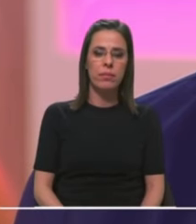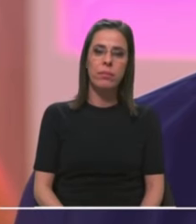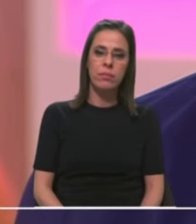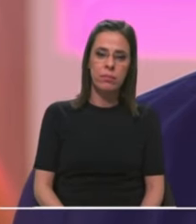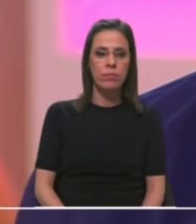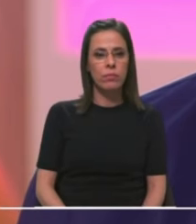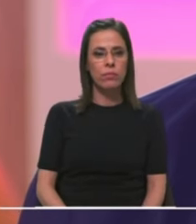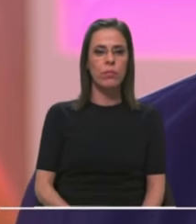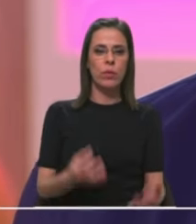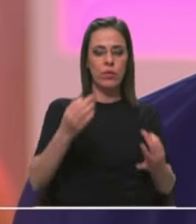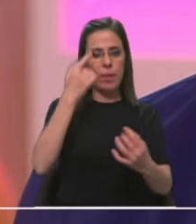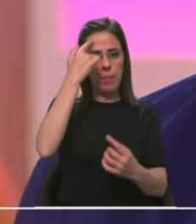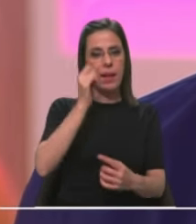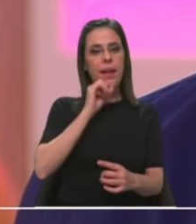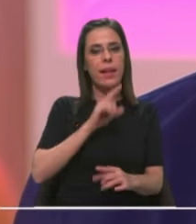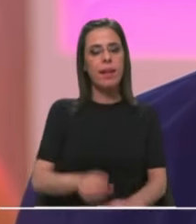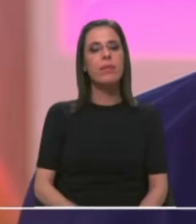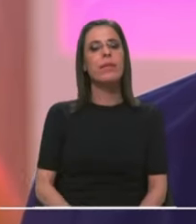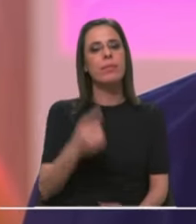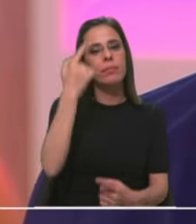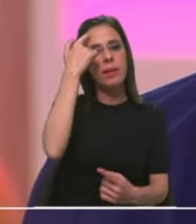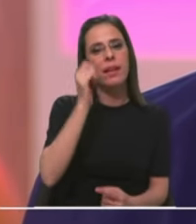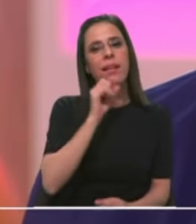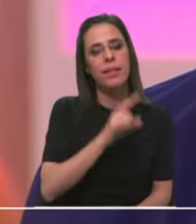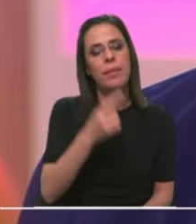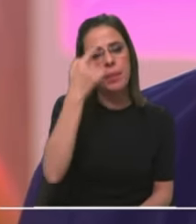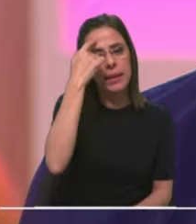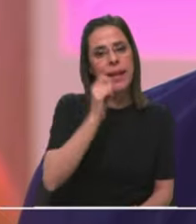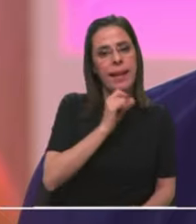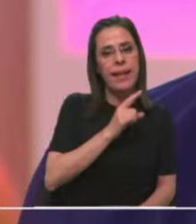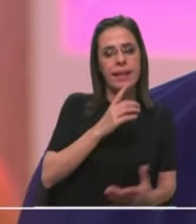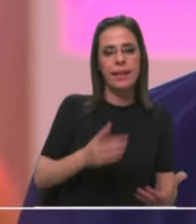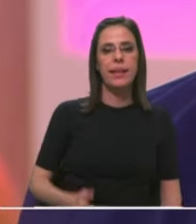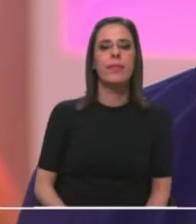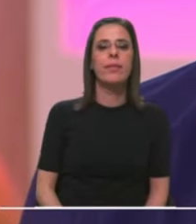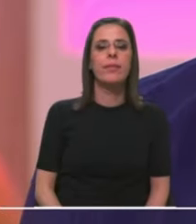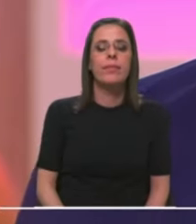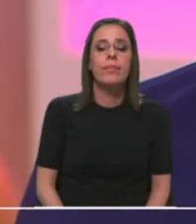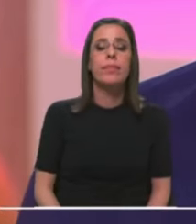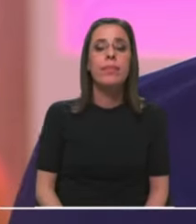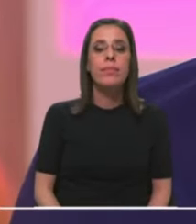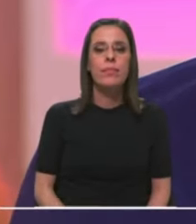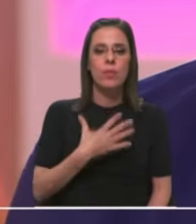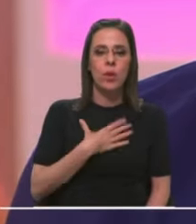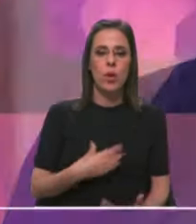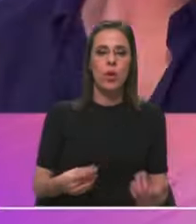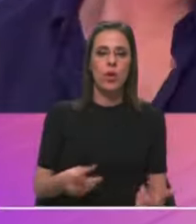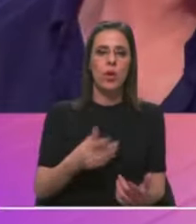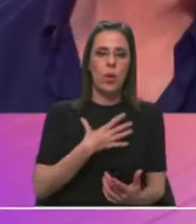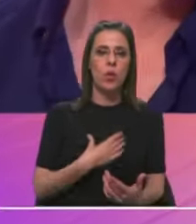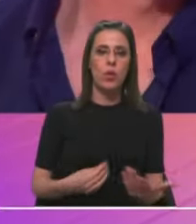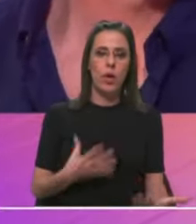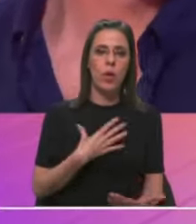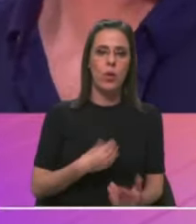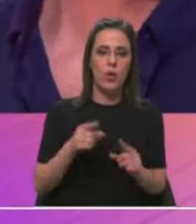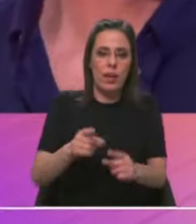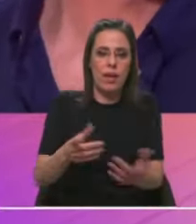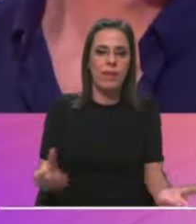Estava, chegou a pensar que dava, não era? Cheguei a pensar que dava. Sim, eu gostei da Eliana.